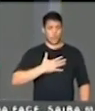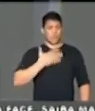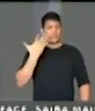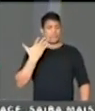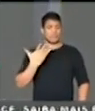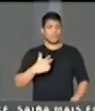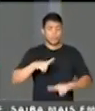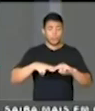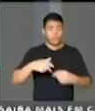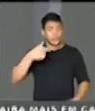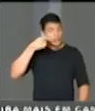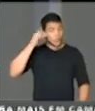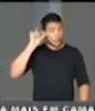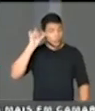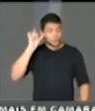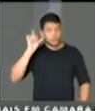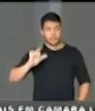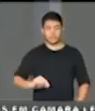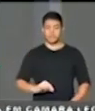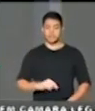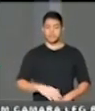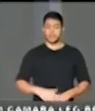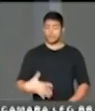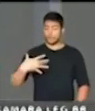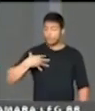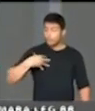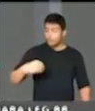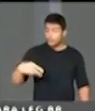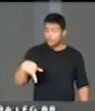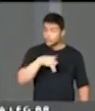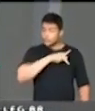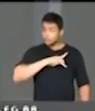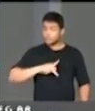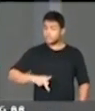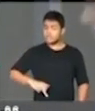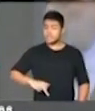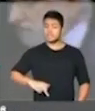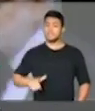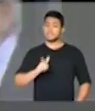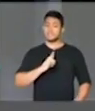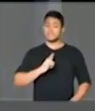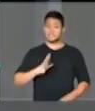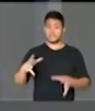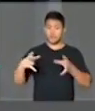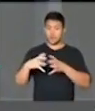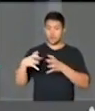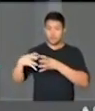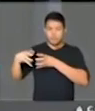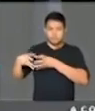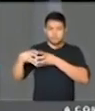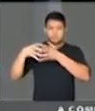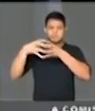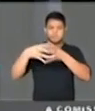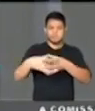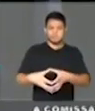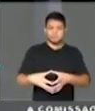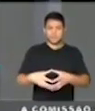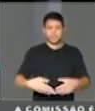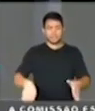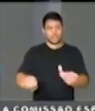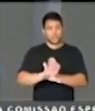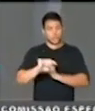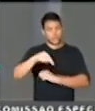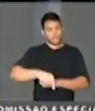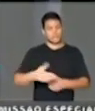vimos o filho dele vir aqui com uma tropa de choque, que eu chamo a tropa de choque do Queiroz, para querer impor